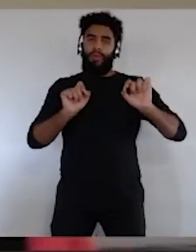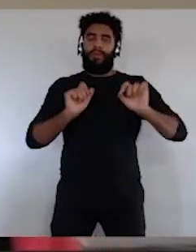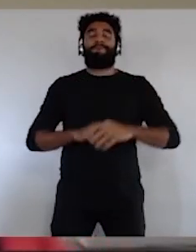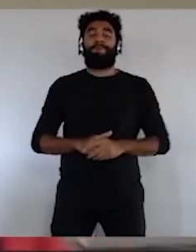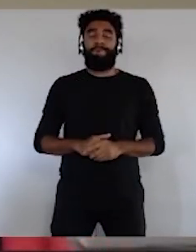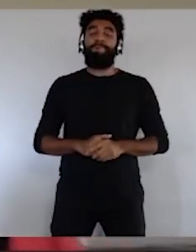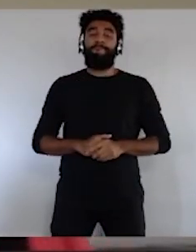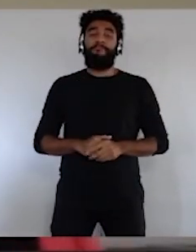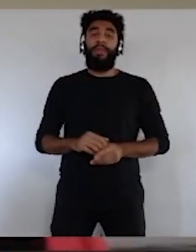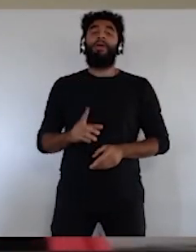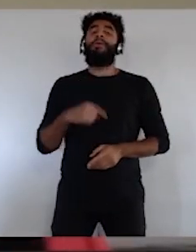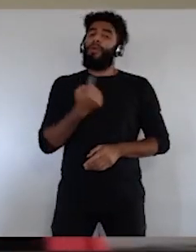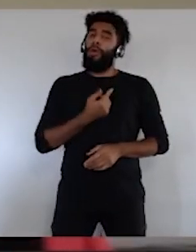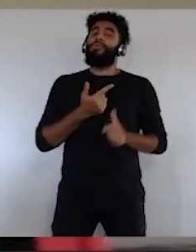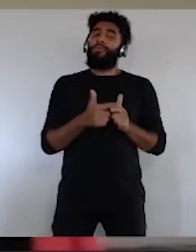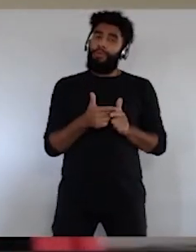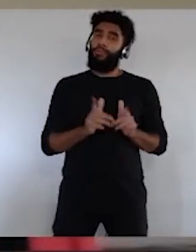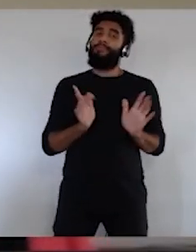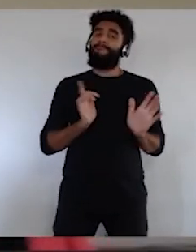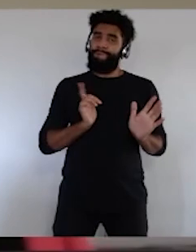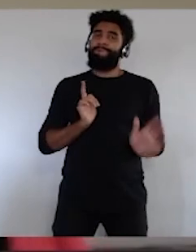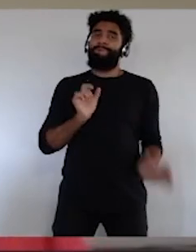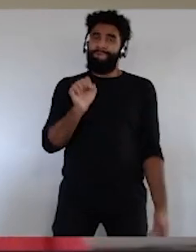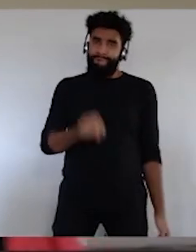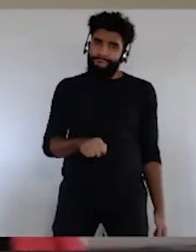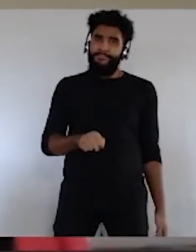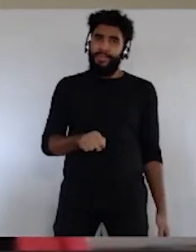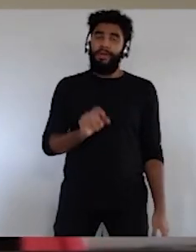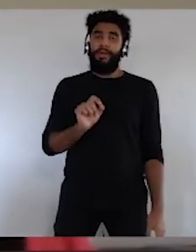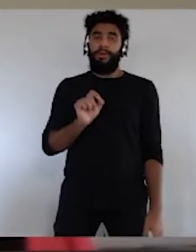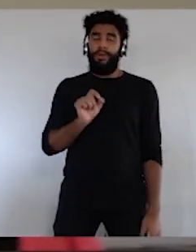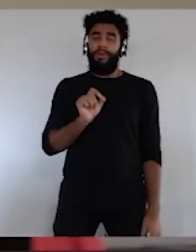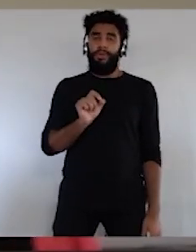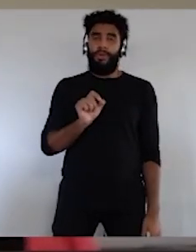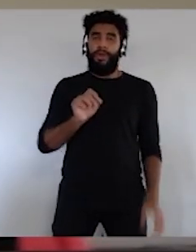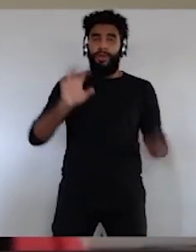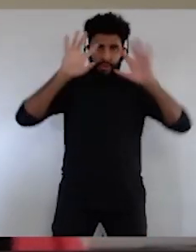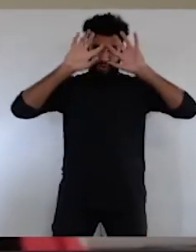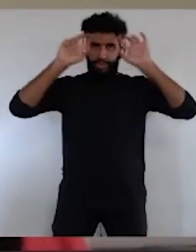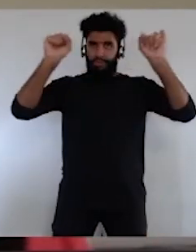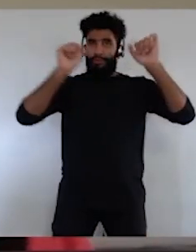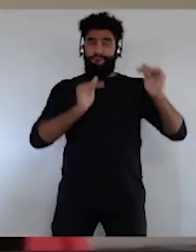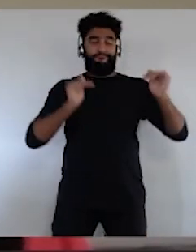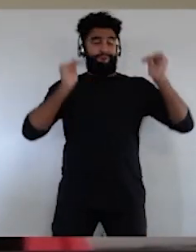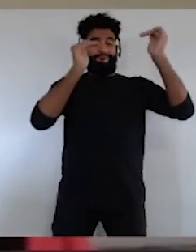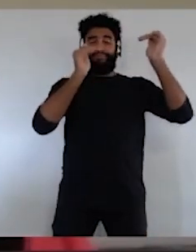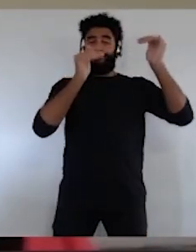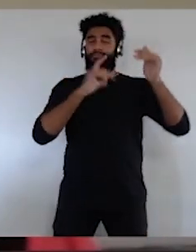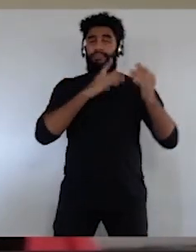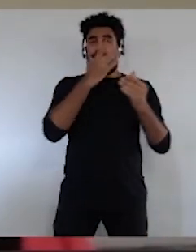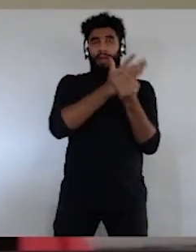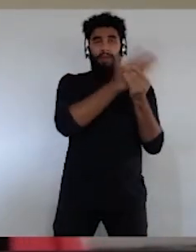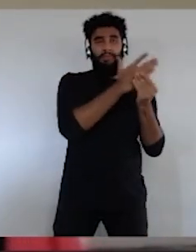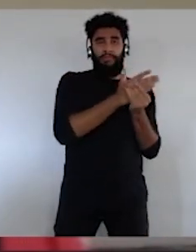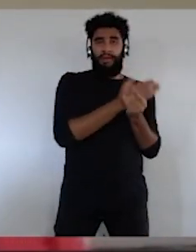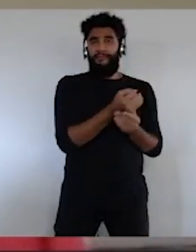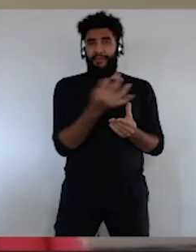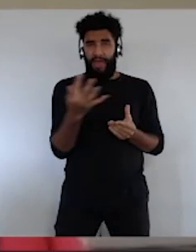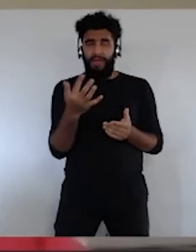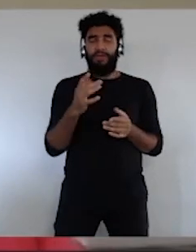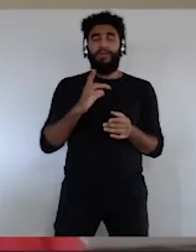Justiça era exatamente para absorver aquela matéria infraconstitucional que o Supremo não queria levar, não queria